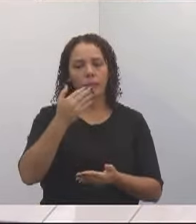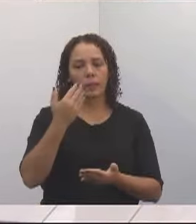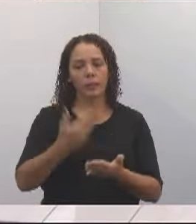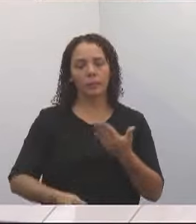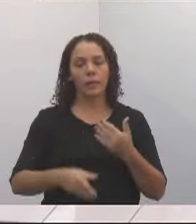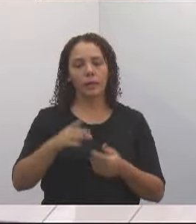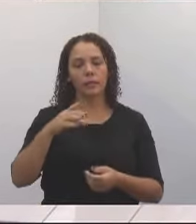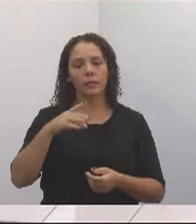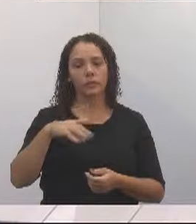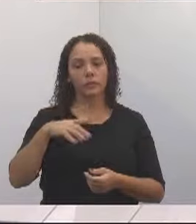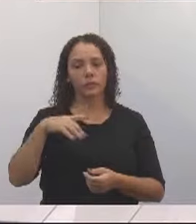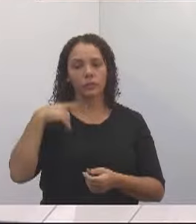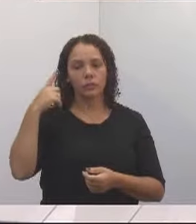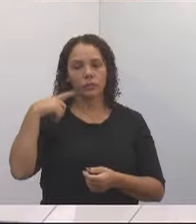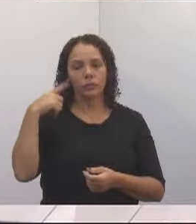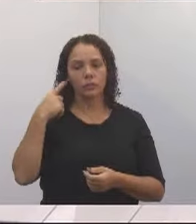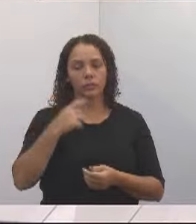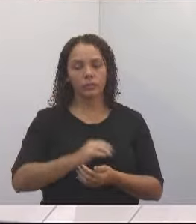Projeto continua em discussão.